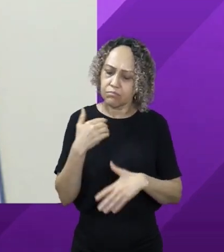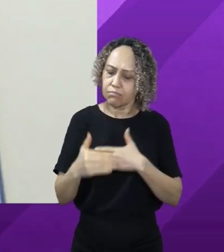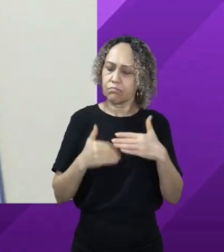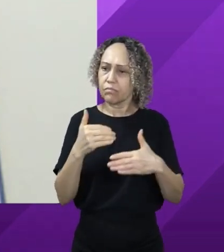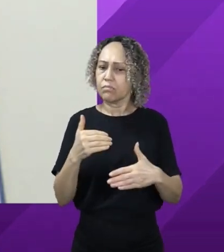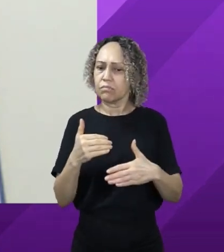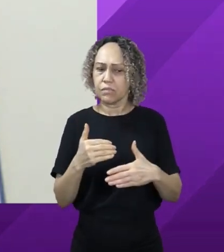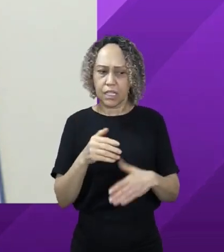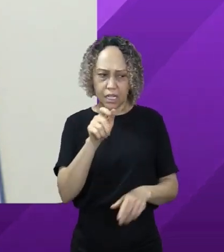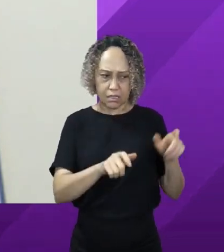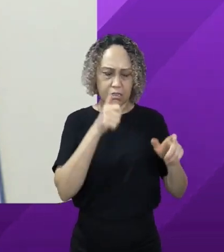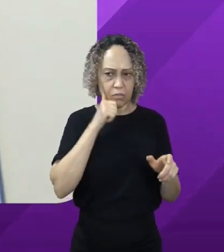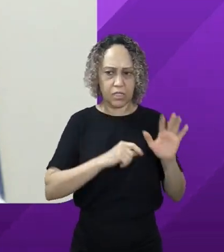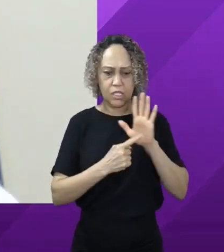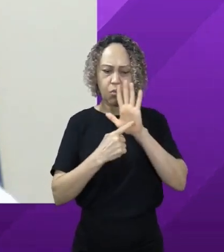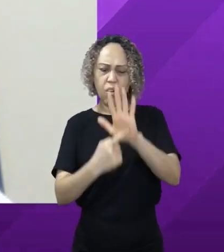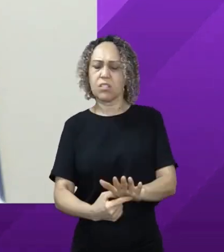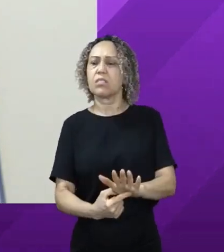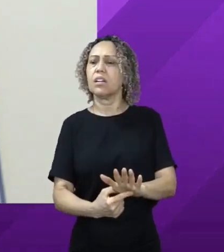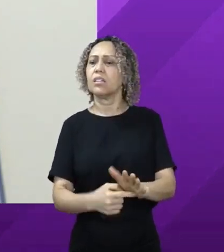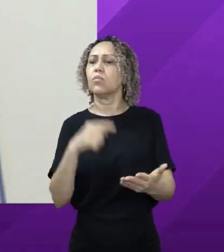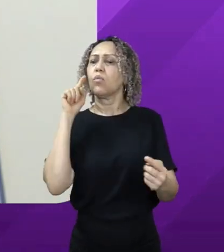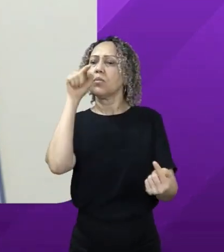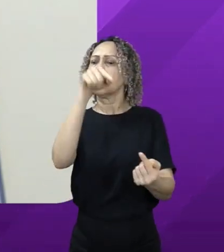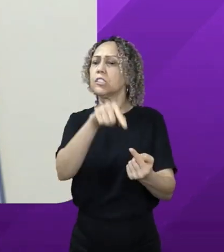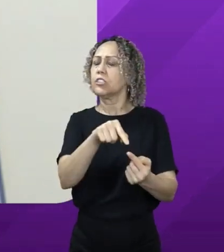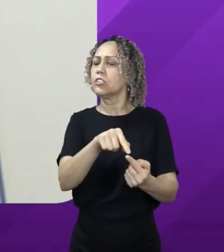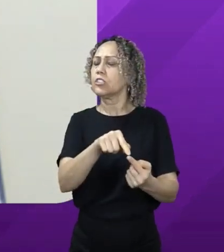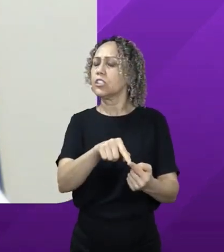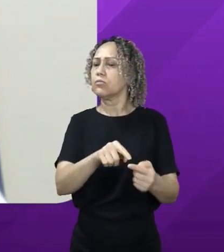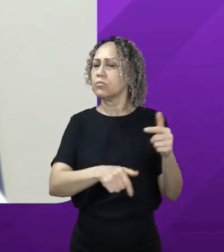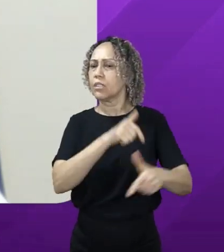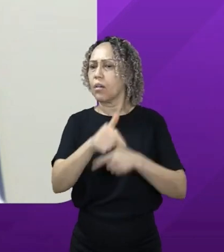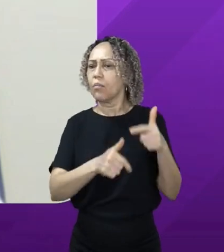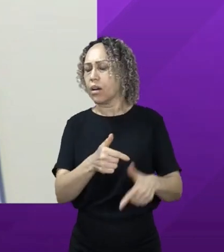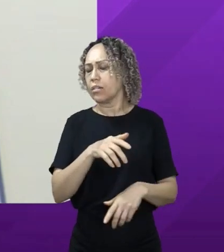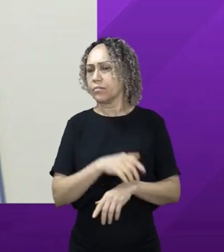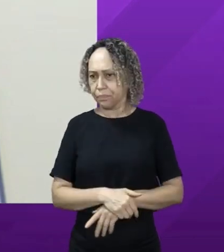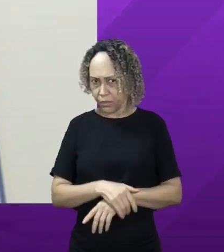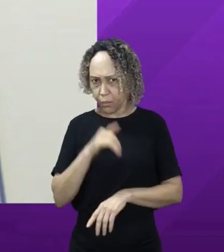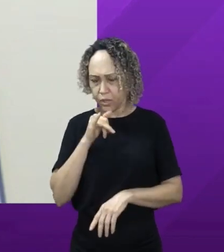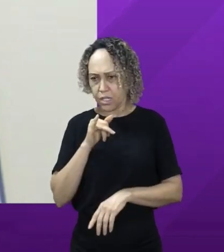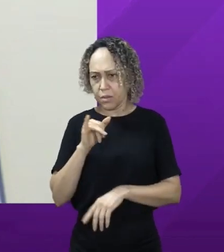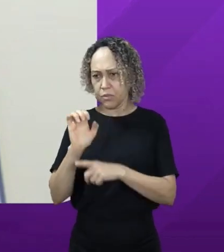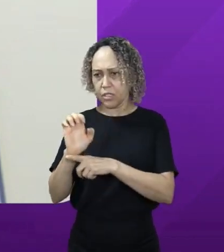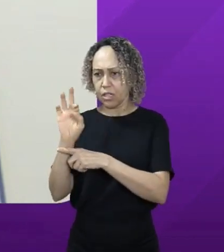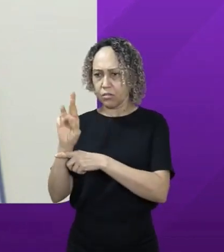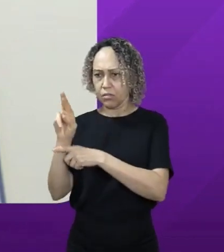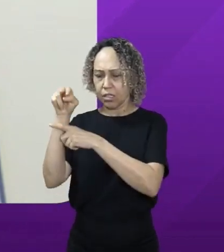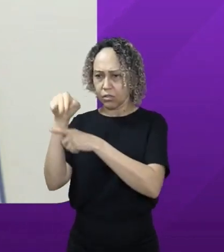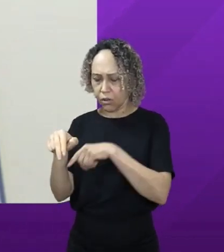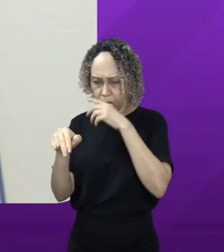que vieram. Eu quero te dar aqui um exemplo, que aqui no Rio Grande do Norte, quando tinha concurso para a Polícia Militar,